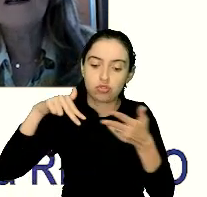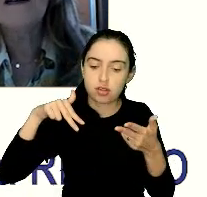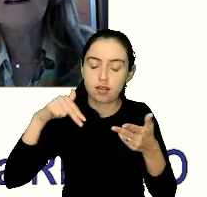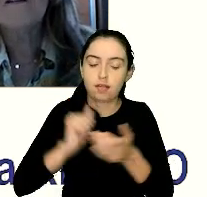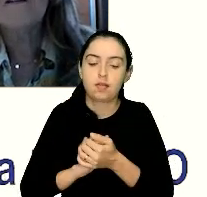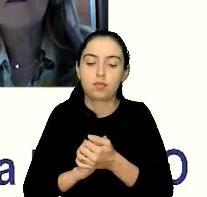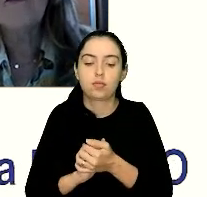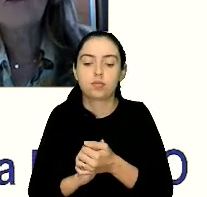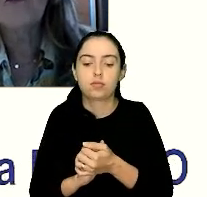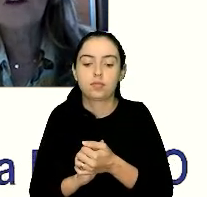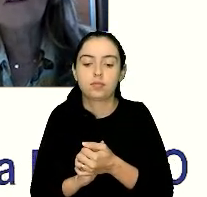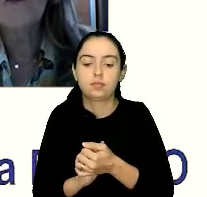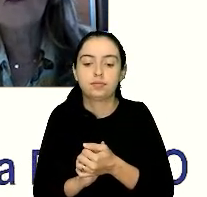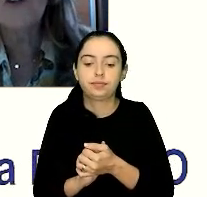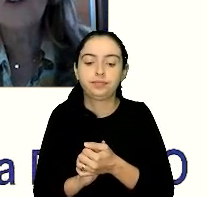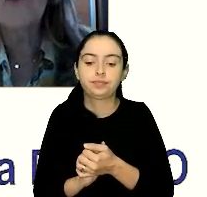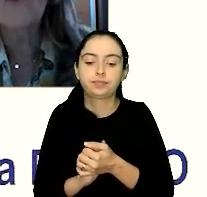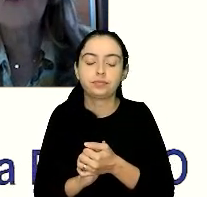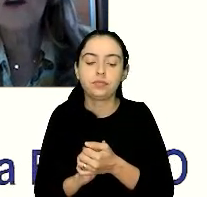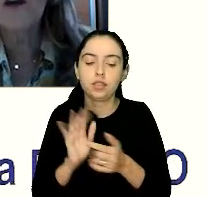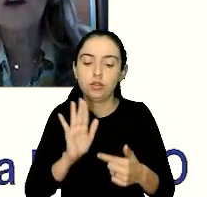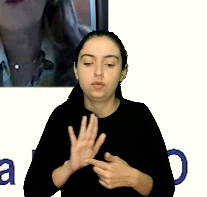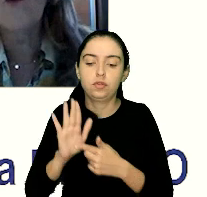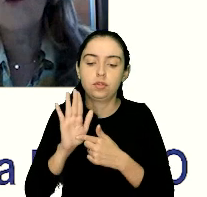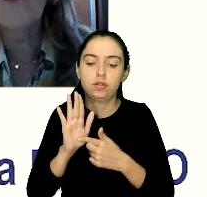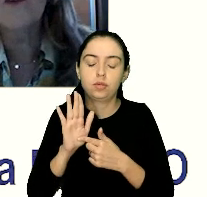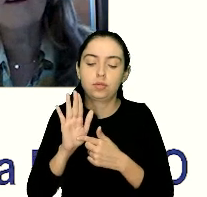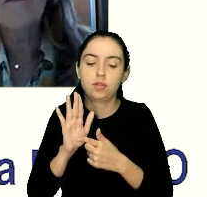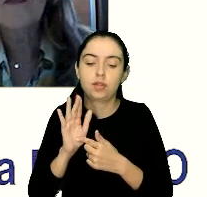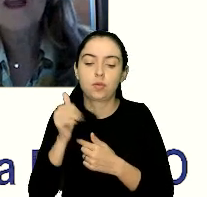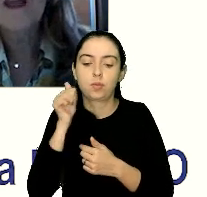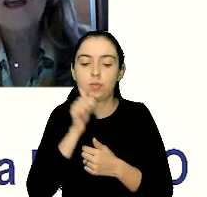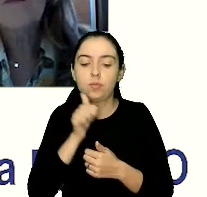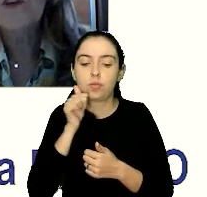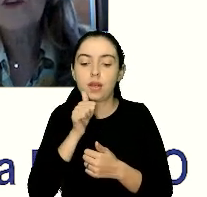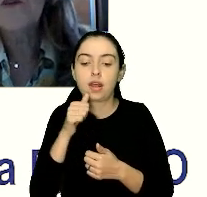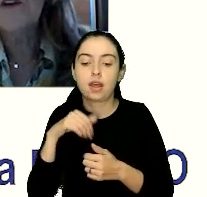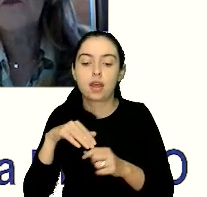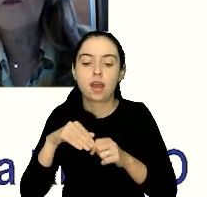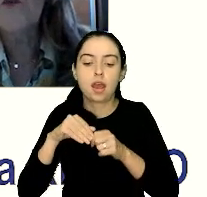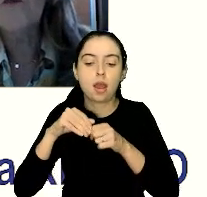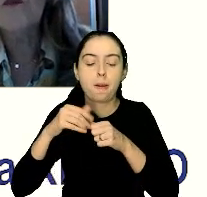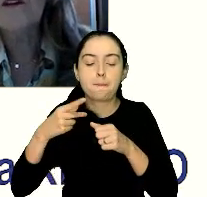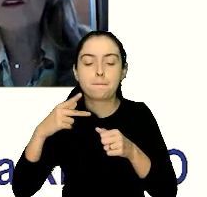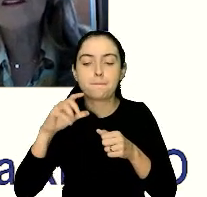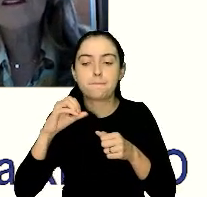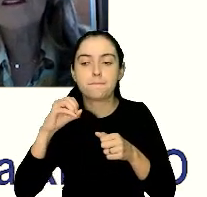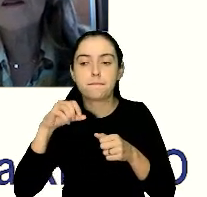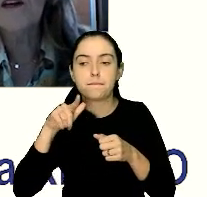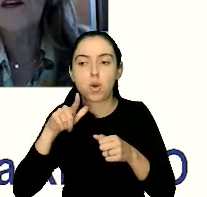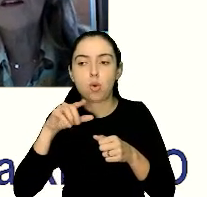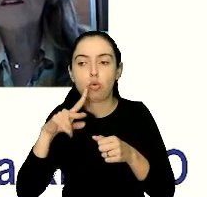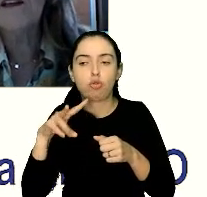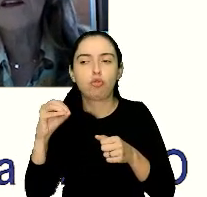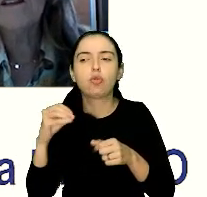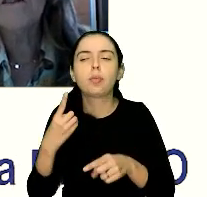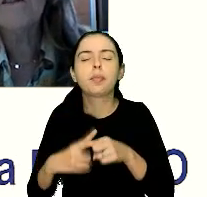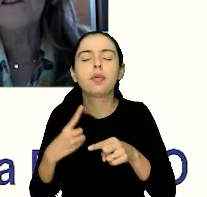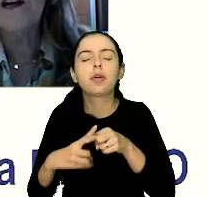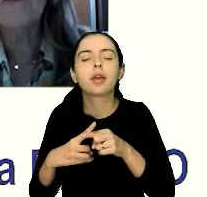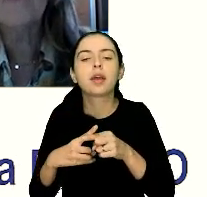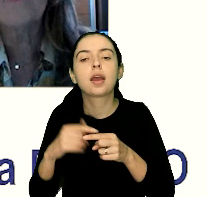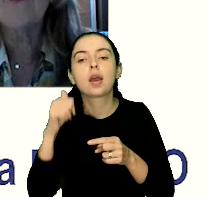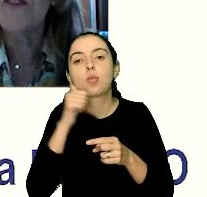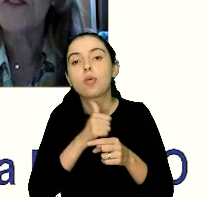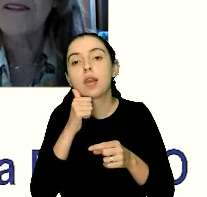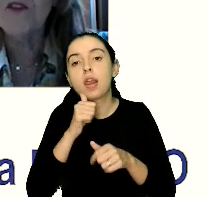a esta figura eu chamo de mulher polvo, né? Por que mulher polvo? Quer dizer, a mulher que tem que